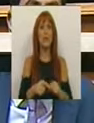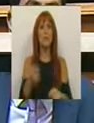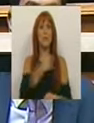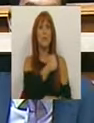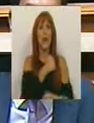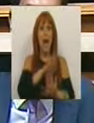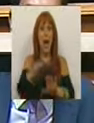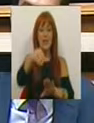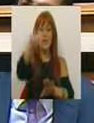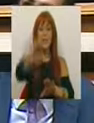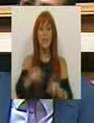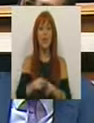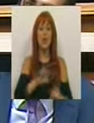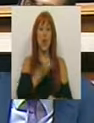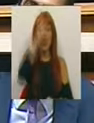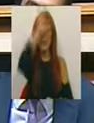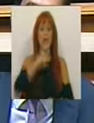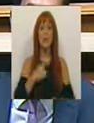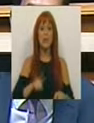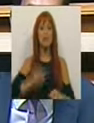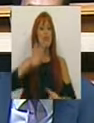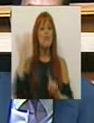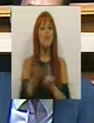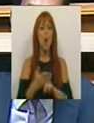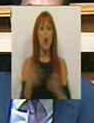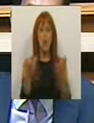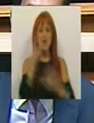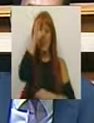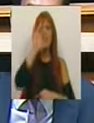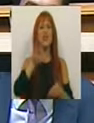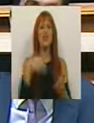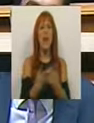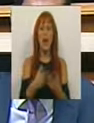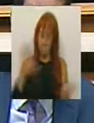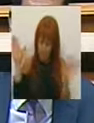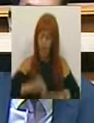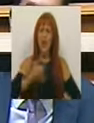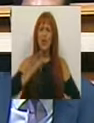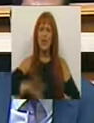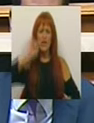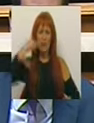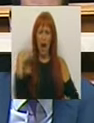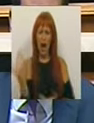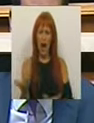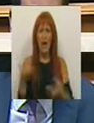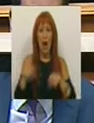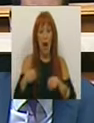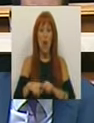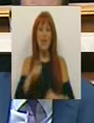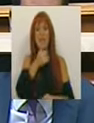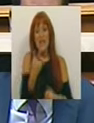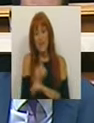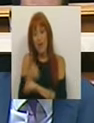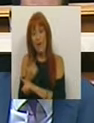alojamento local, que o Sr. Primeiro-Ministro já começou por penalizar no Orçamento do Estado e que penaliza mais uma vez agora também com estas